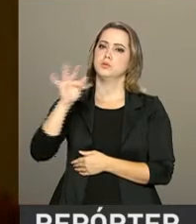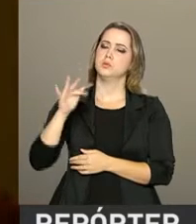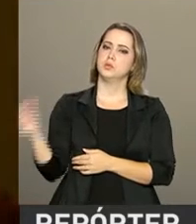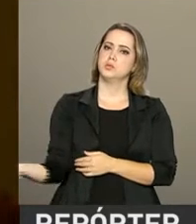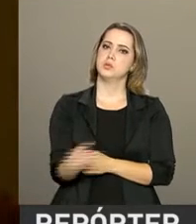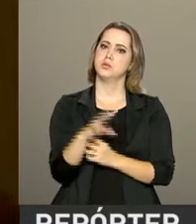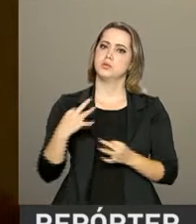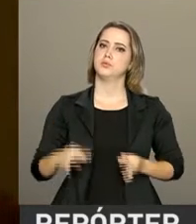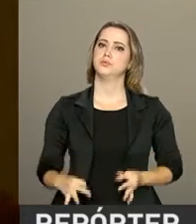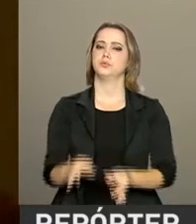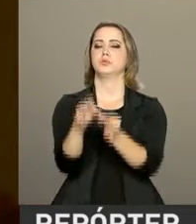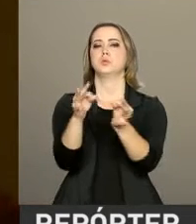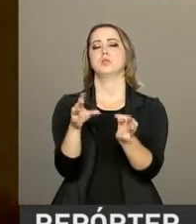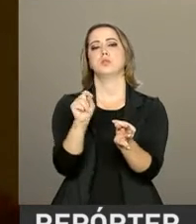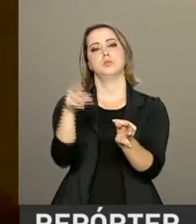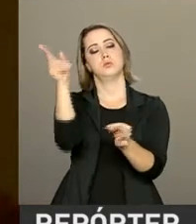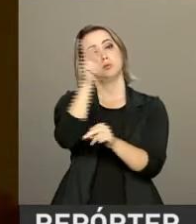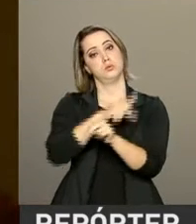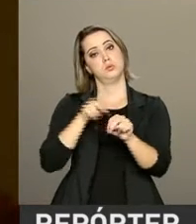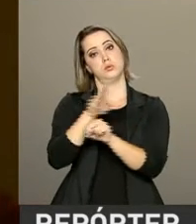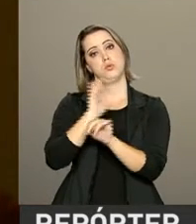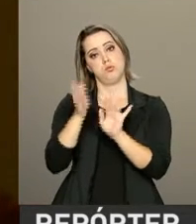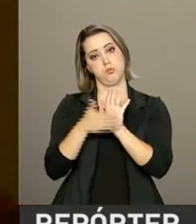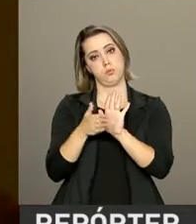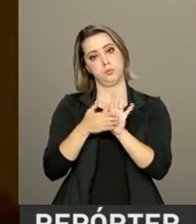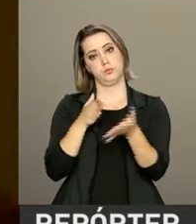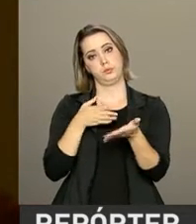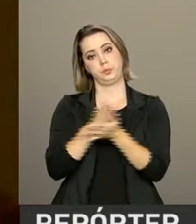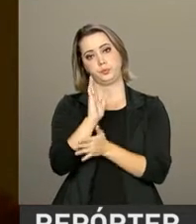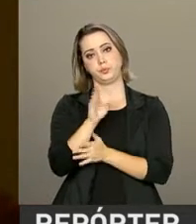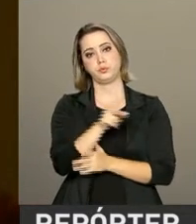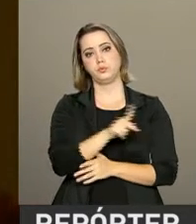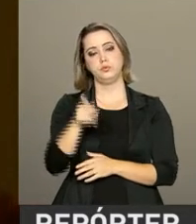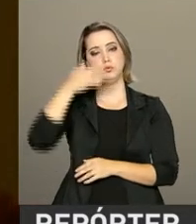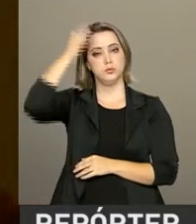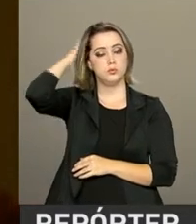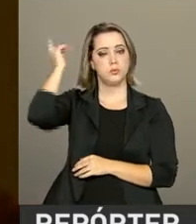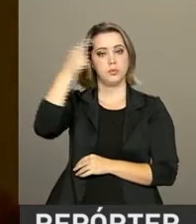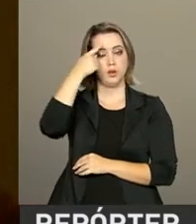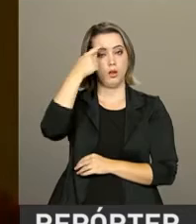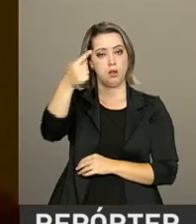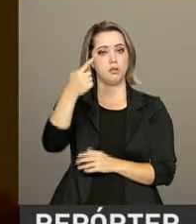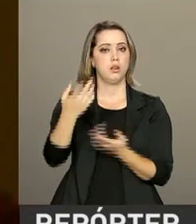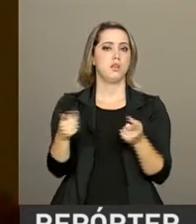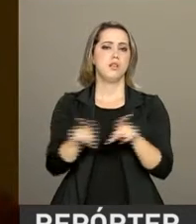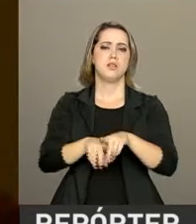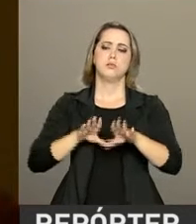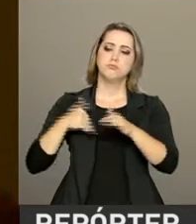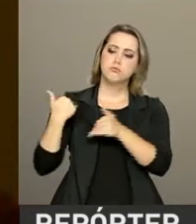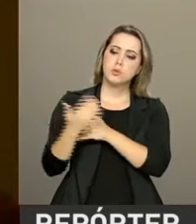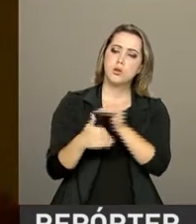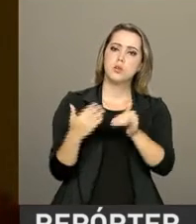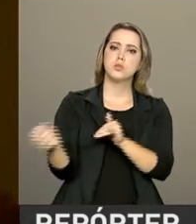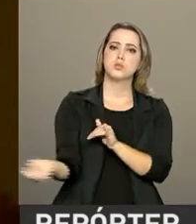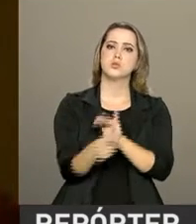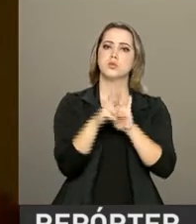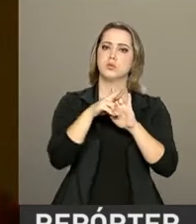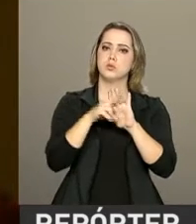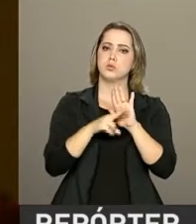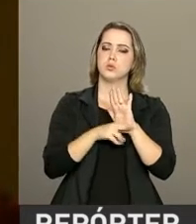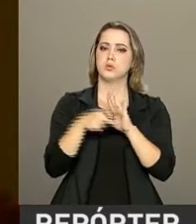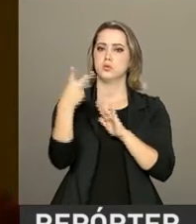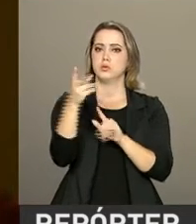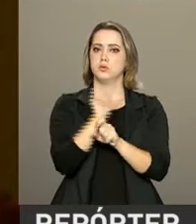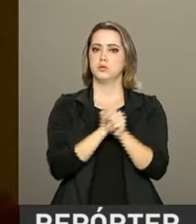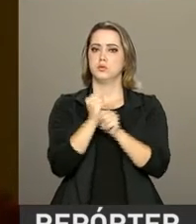com outras propostas já aprovadas segundo o presidente michel temer a idéia era promover as reformas mais urgentes em dois